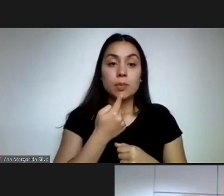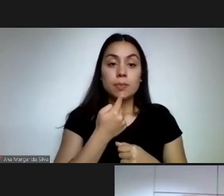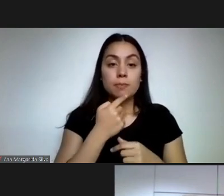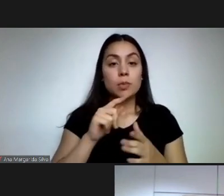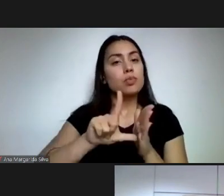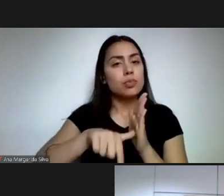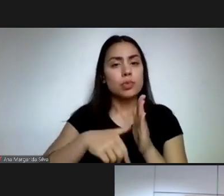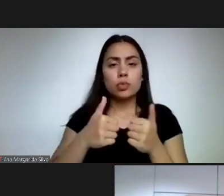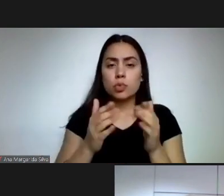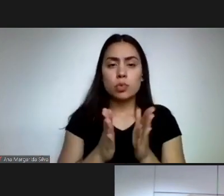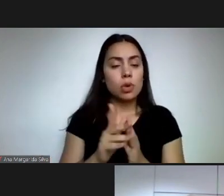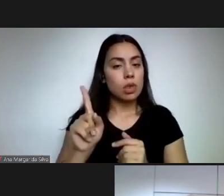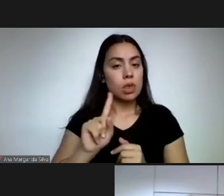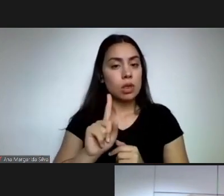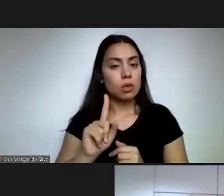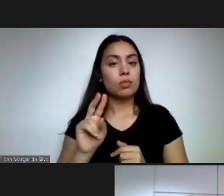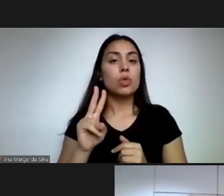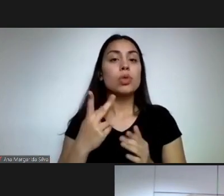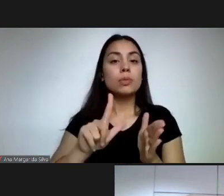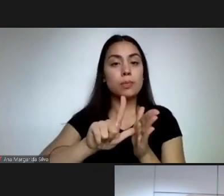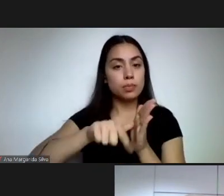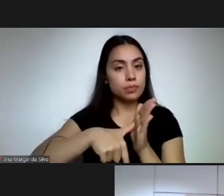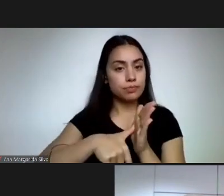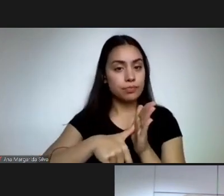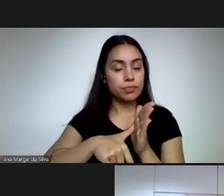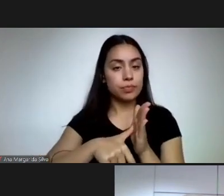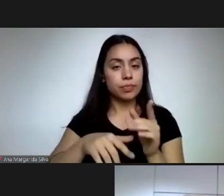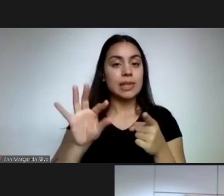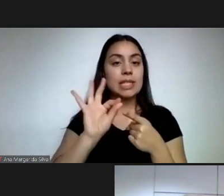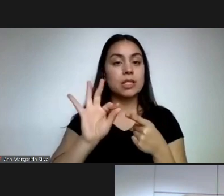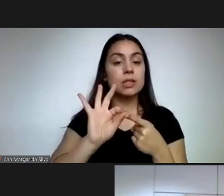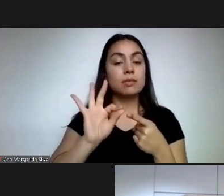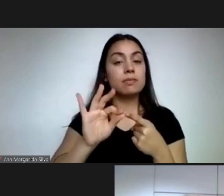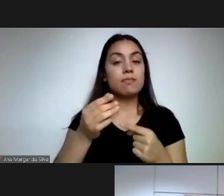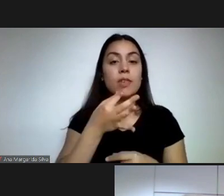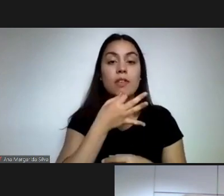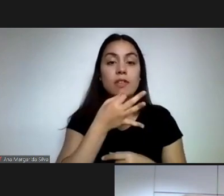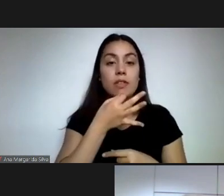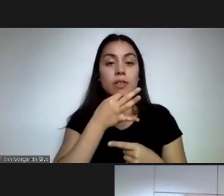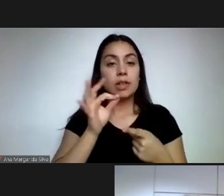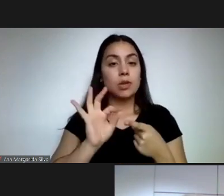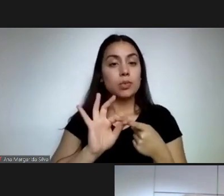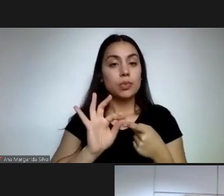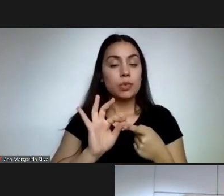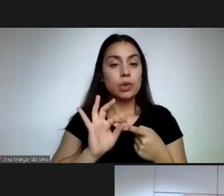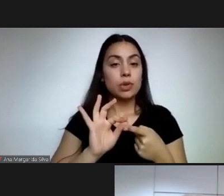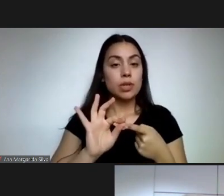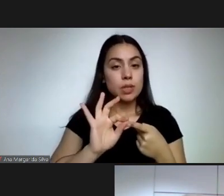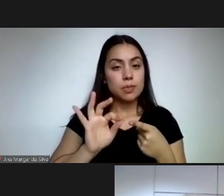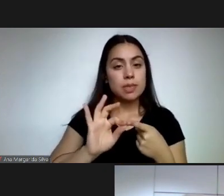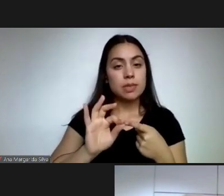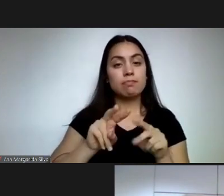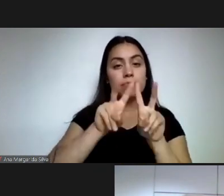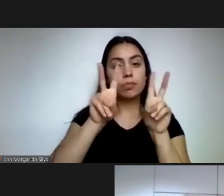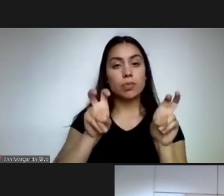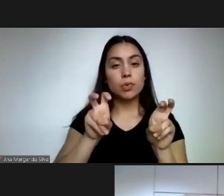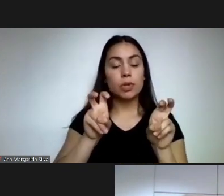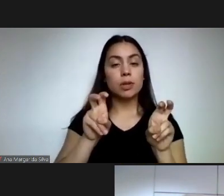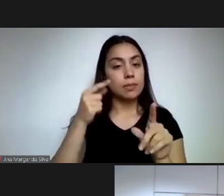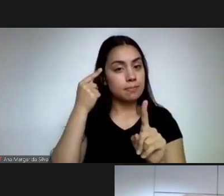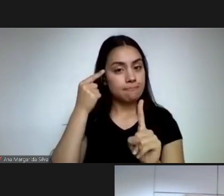mas selecionámos aqui dois projetos que tiveram um bocadinho um foco mais óbvio nesta questão de